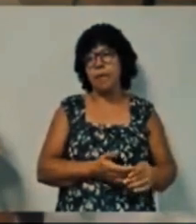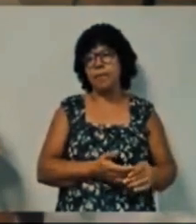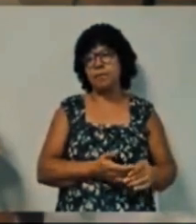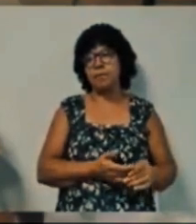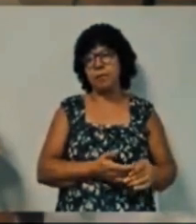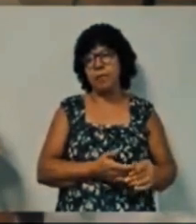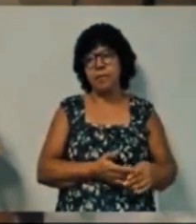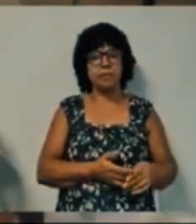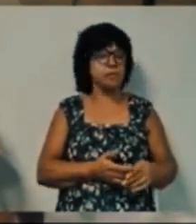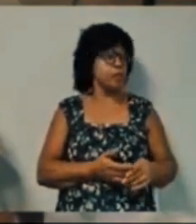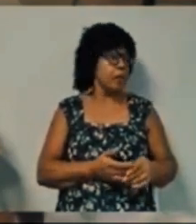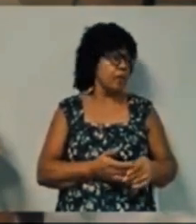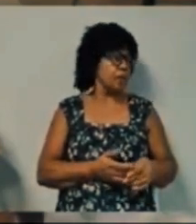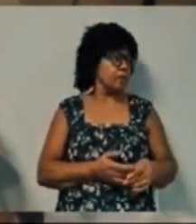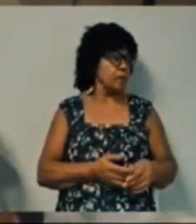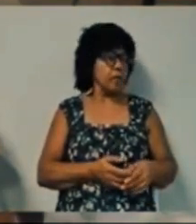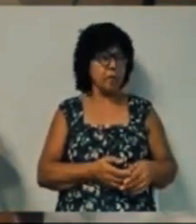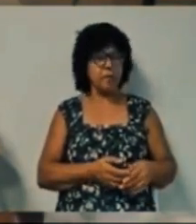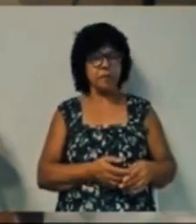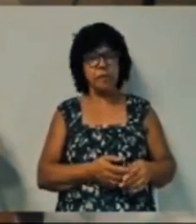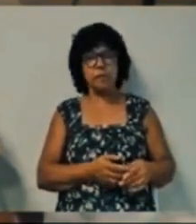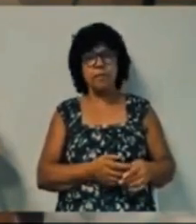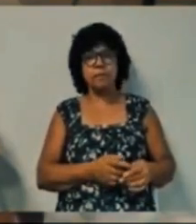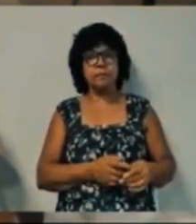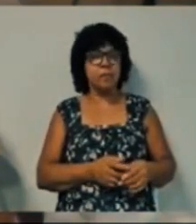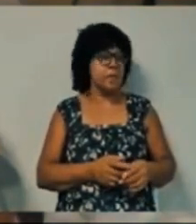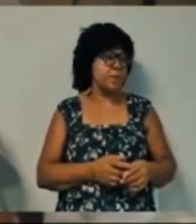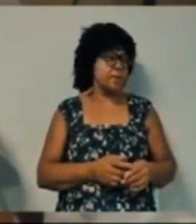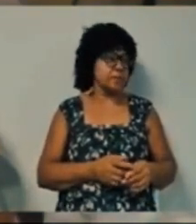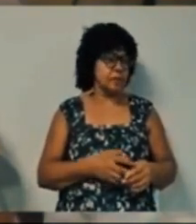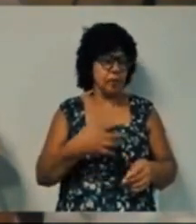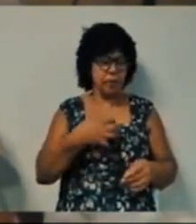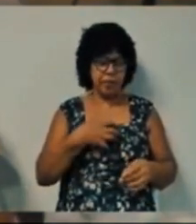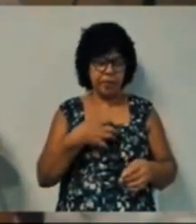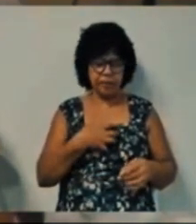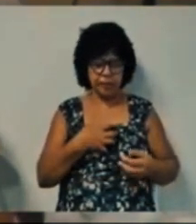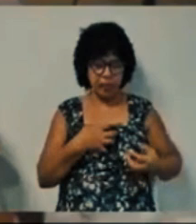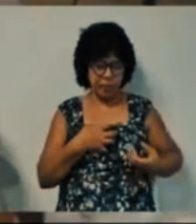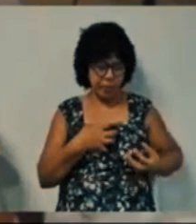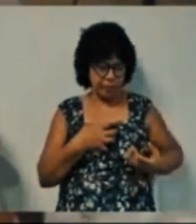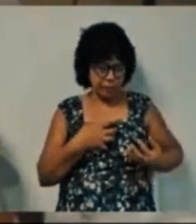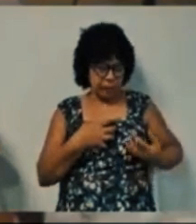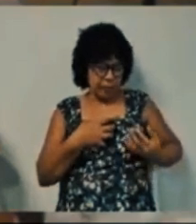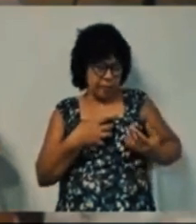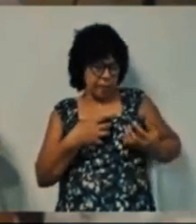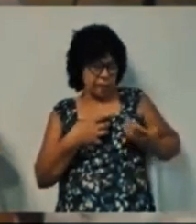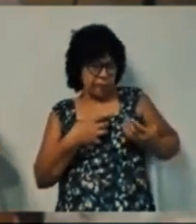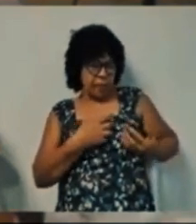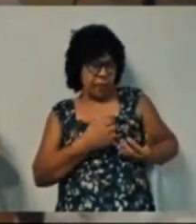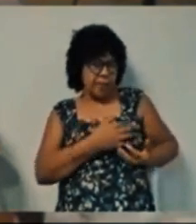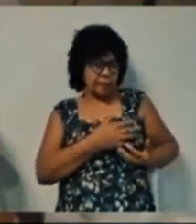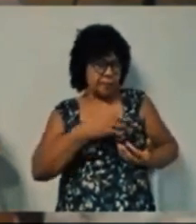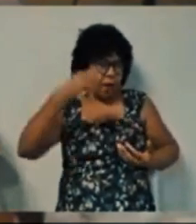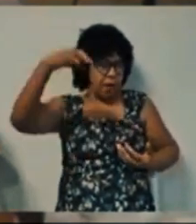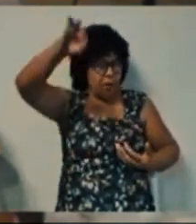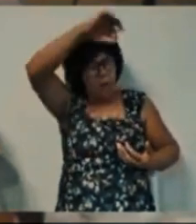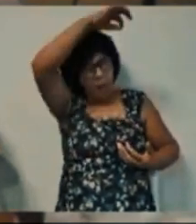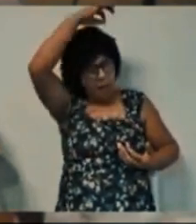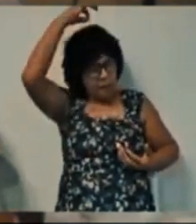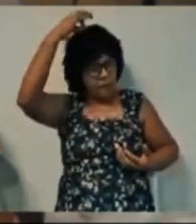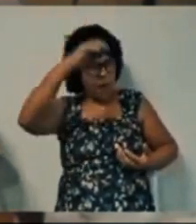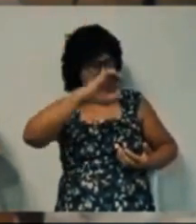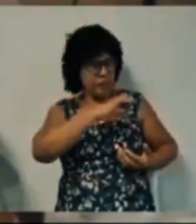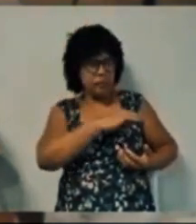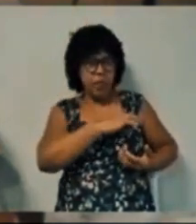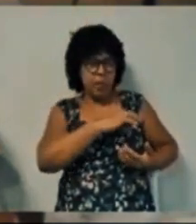Enquanto eu estou pregando aqui, o Espírito Santo está incendiando o teu coração. Enquanto eu estou pregando aqui, o teu coração está